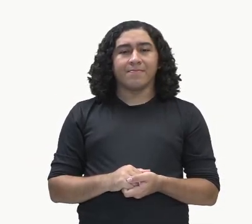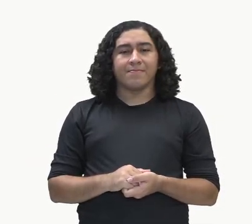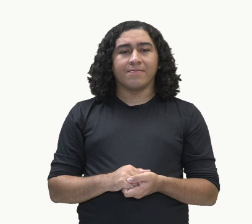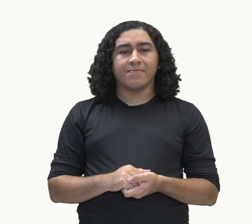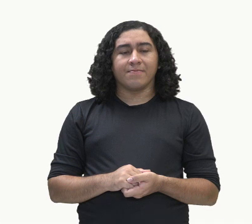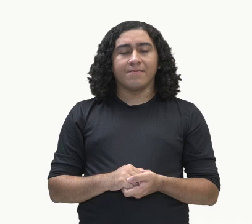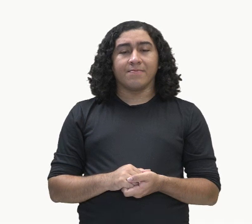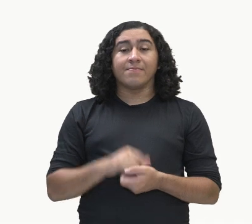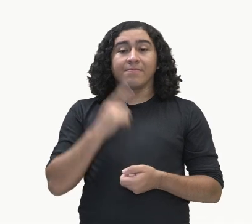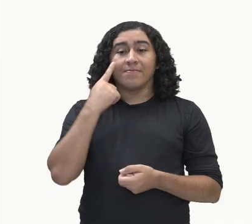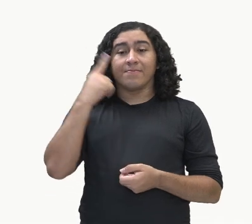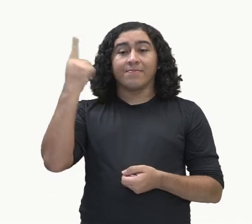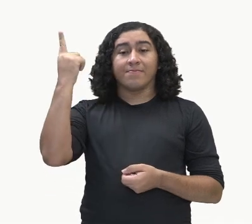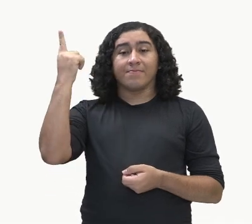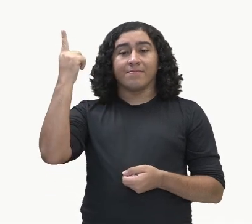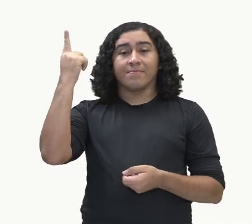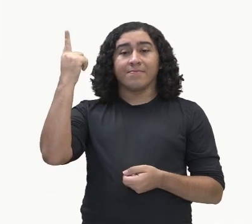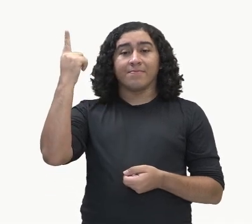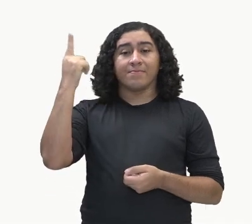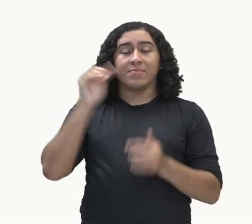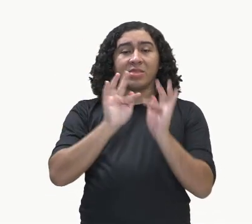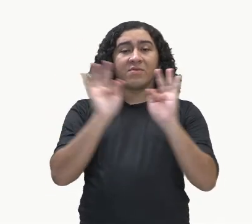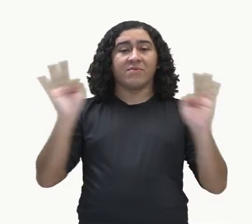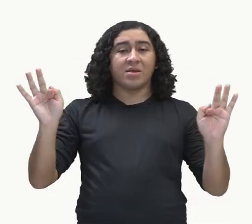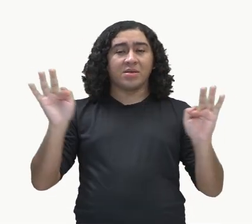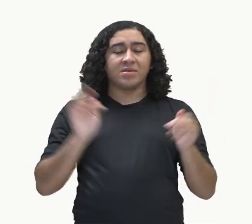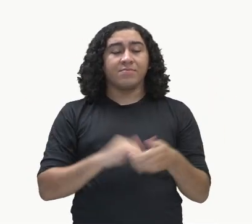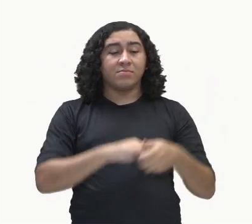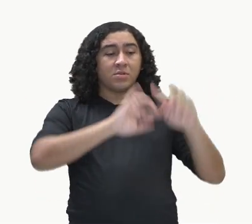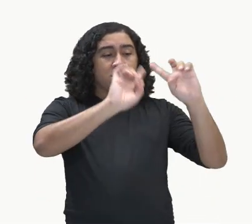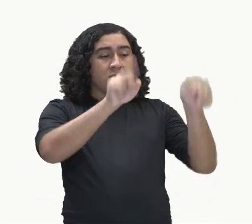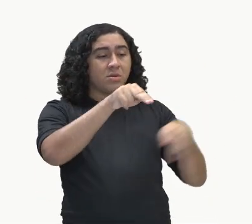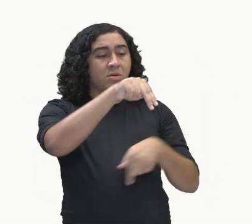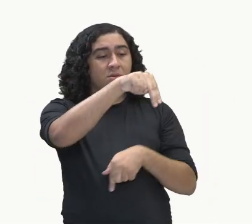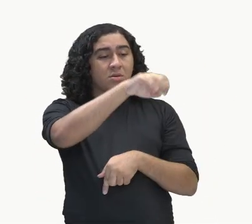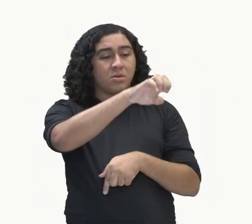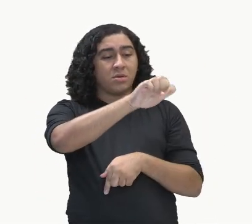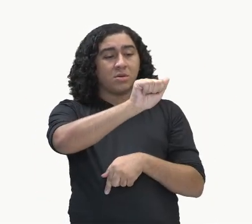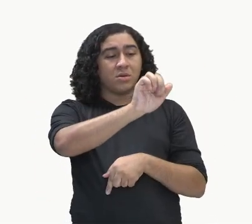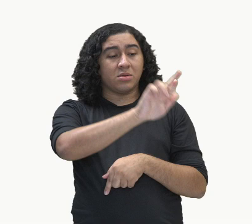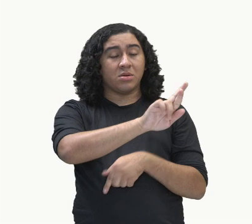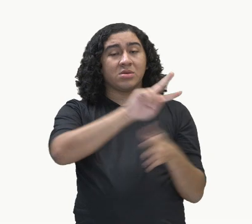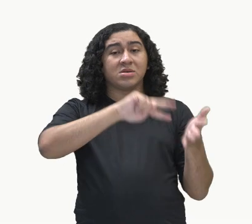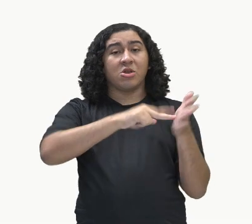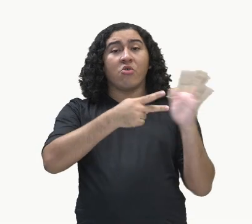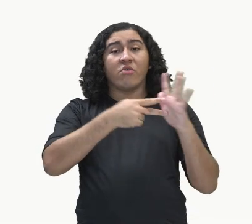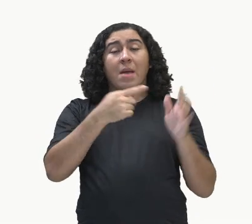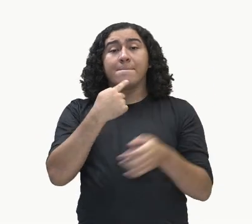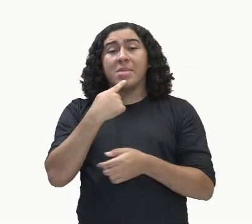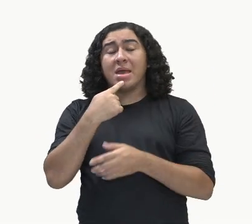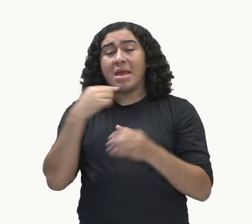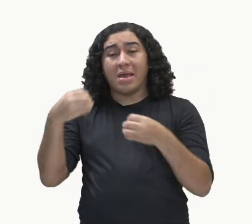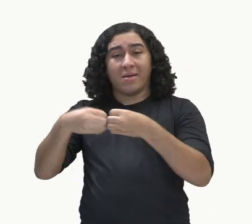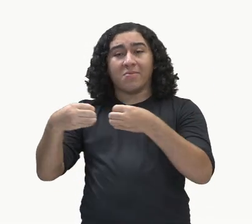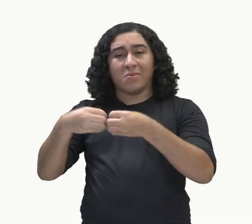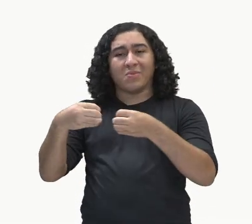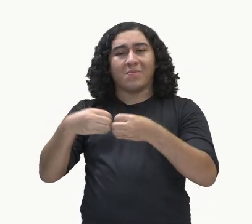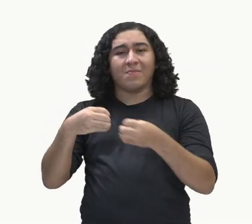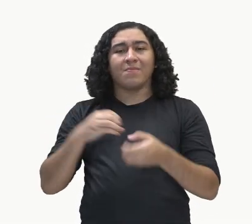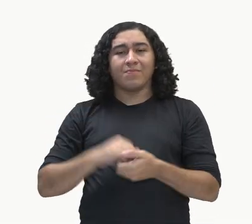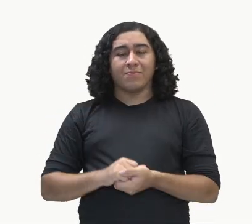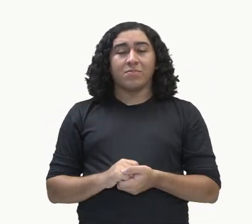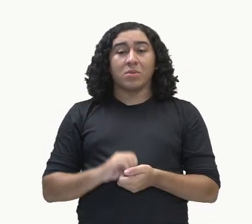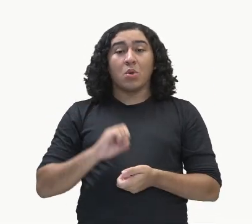are construction workers. A palavra near, que vai ser nossa referência, significa perto